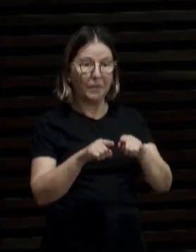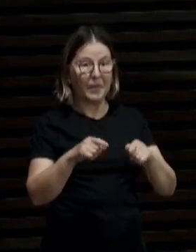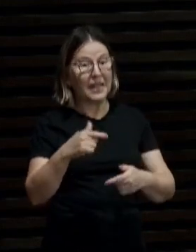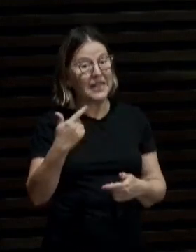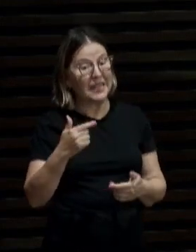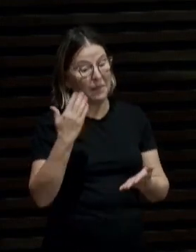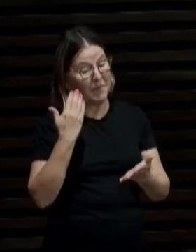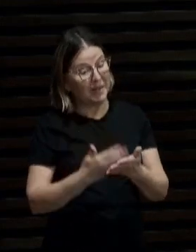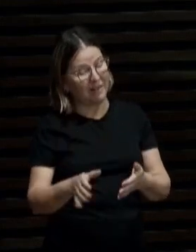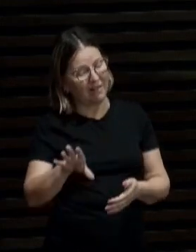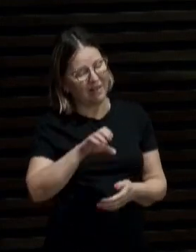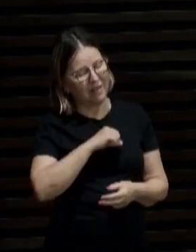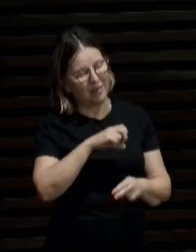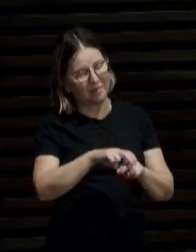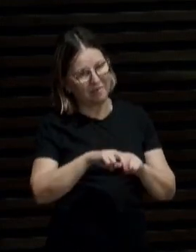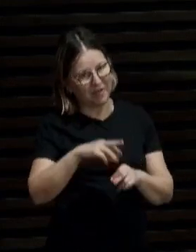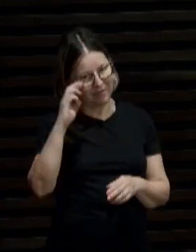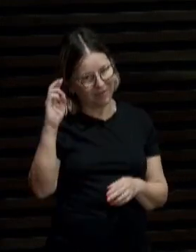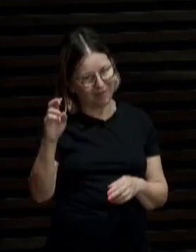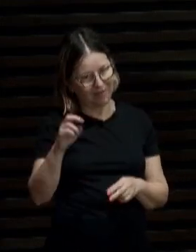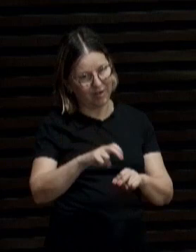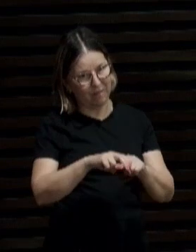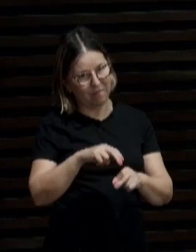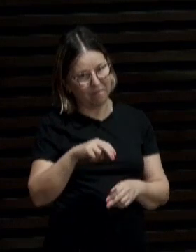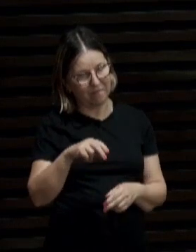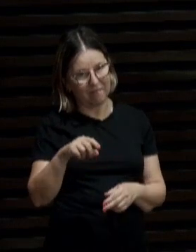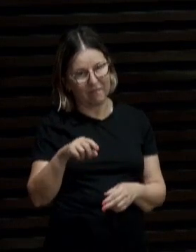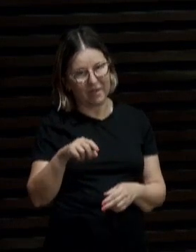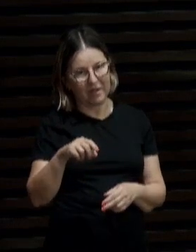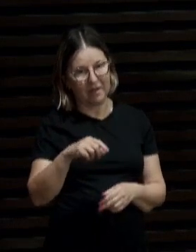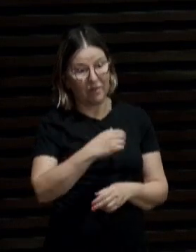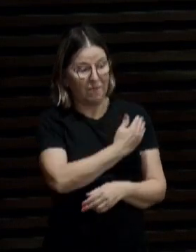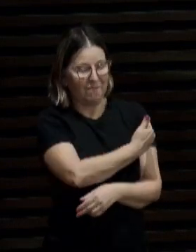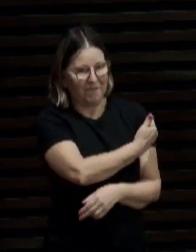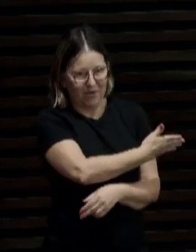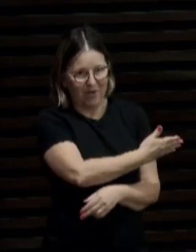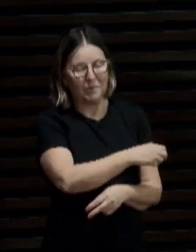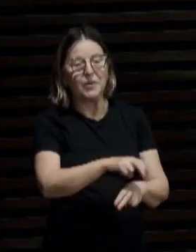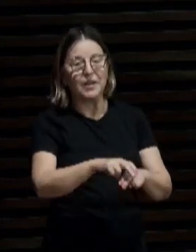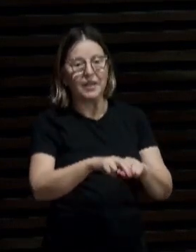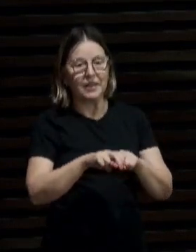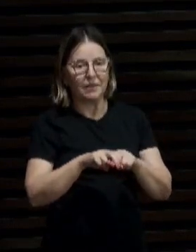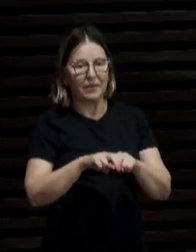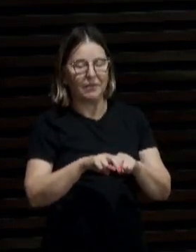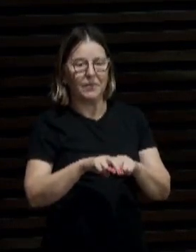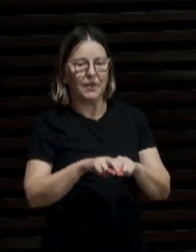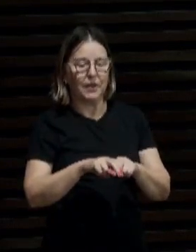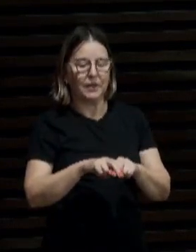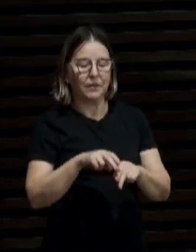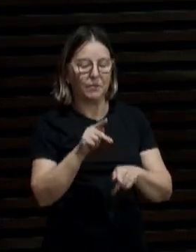Senhor, pelo próximo e pelos perdidos. Não está no boletim, mas em